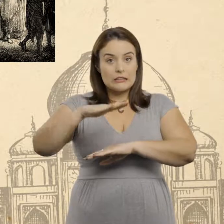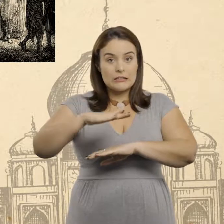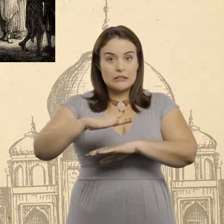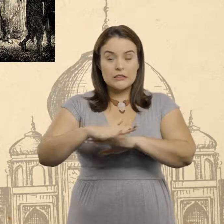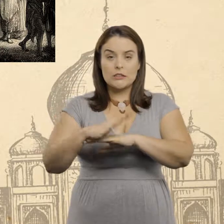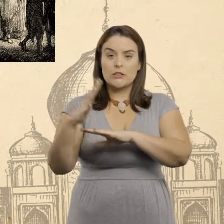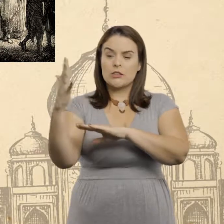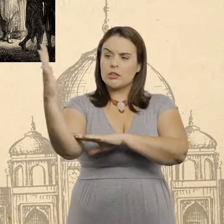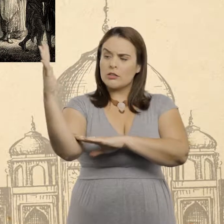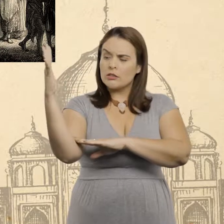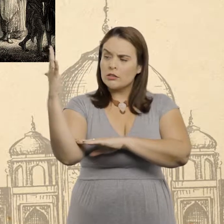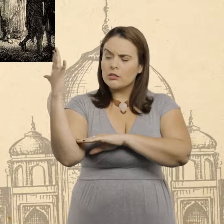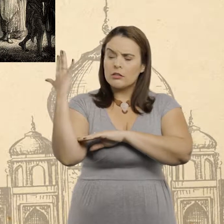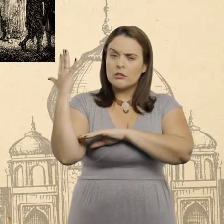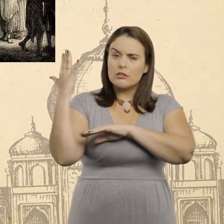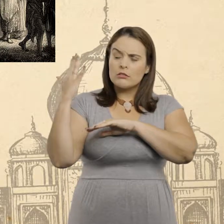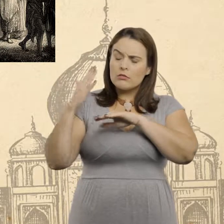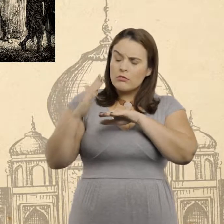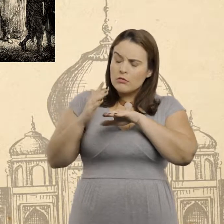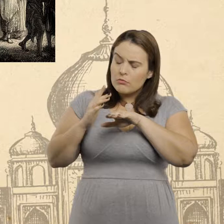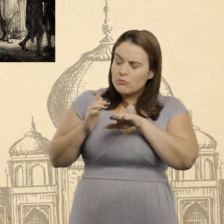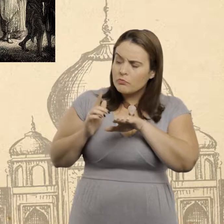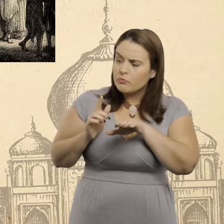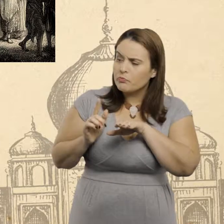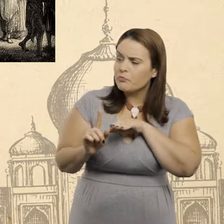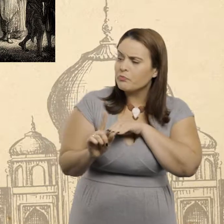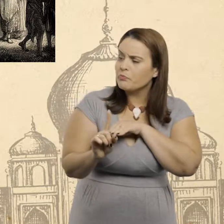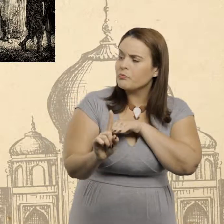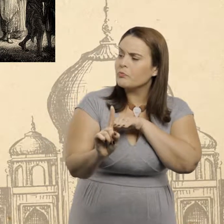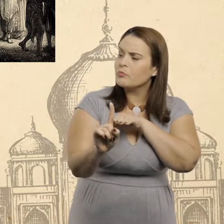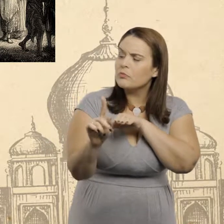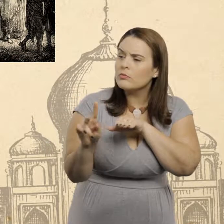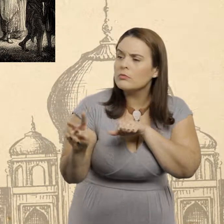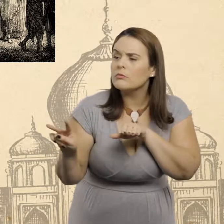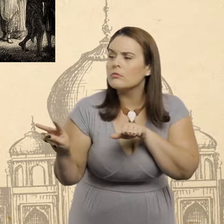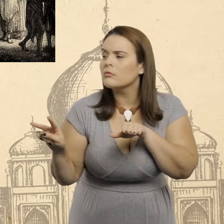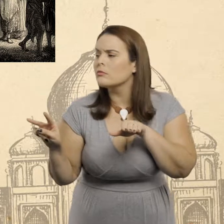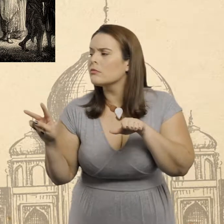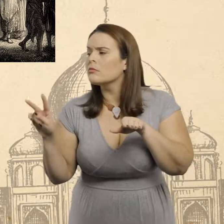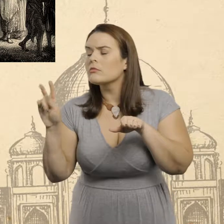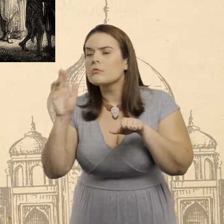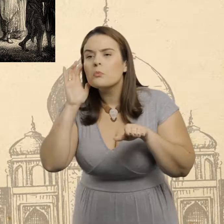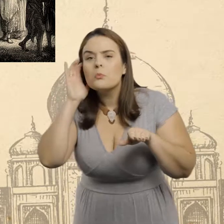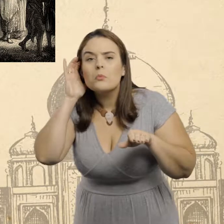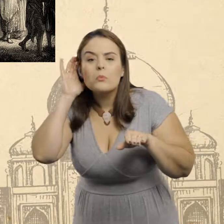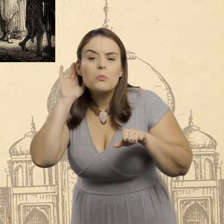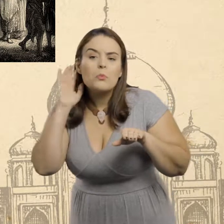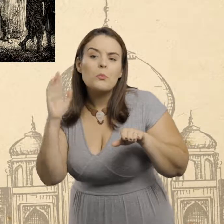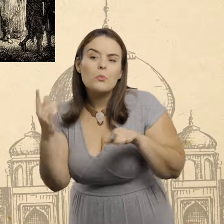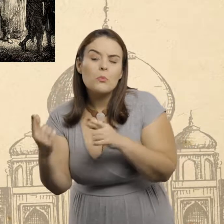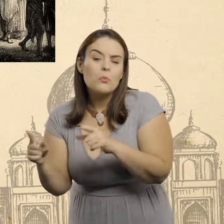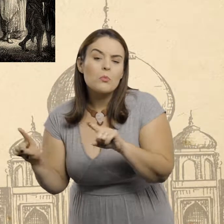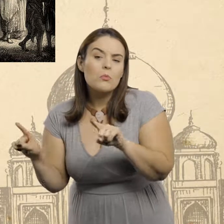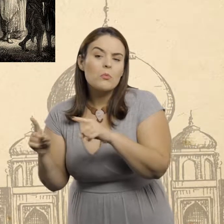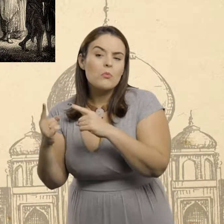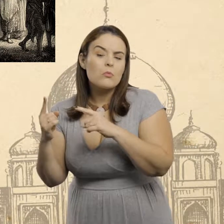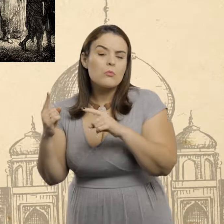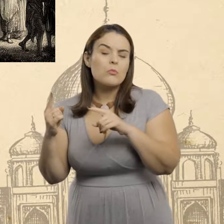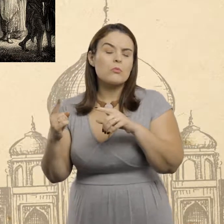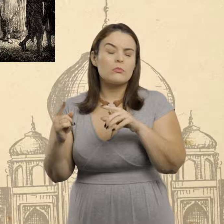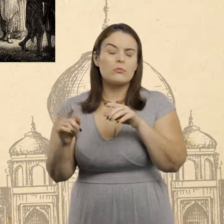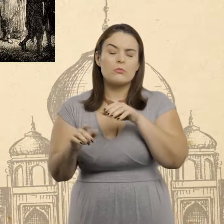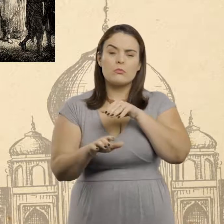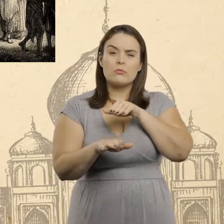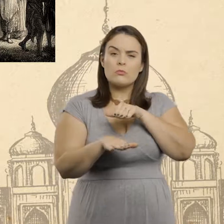coisa estava acontecendo na mata. Um barulho alto de vozes e instrumentos musicais se aproximou. Phileas